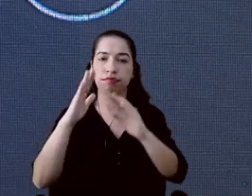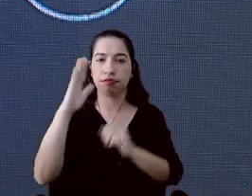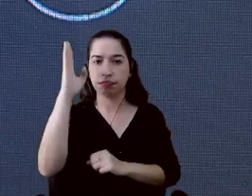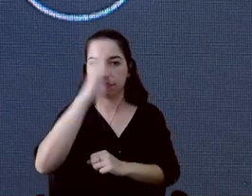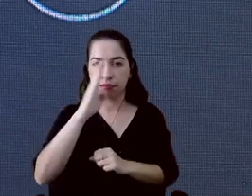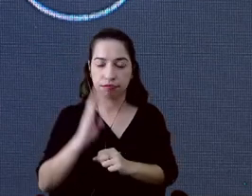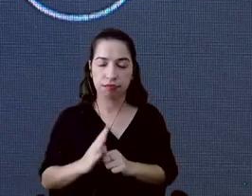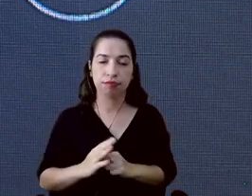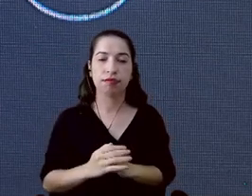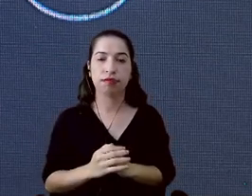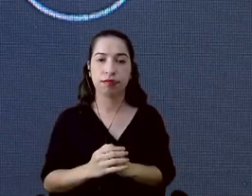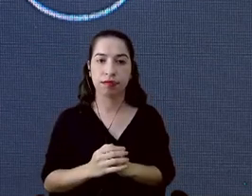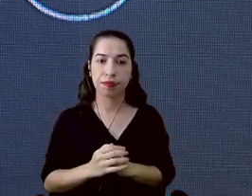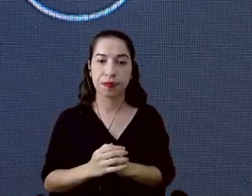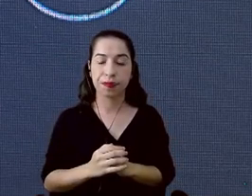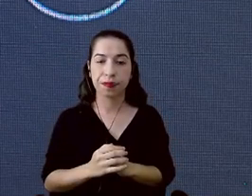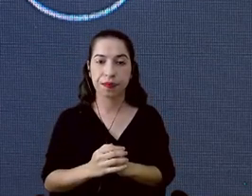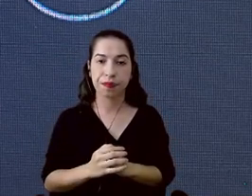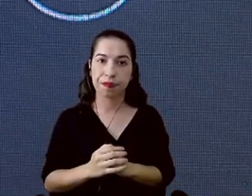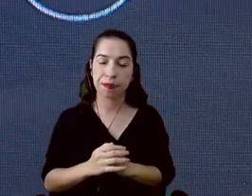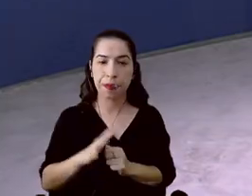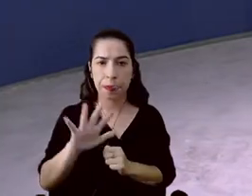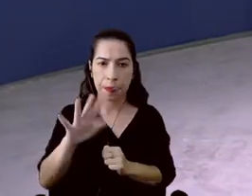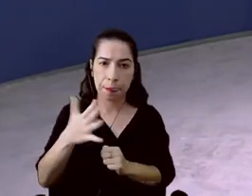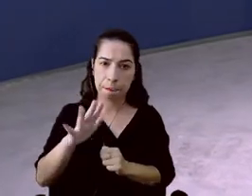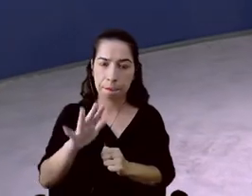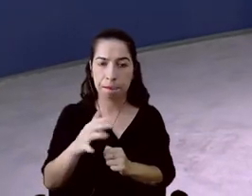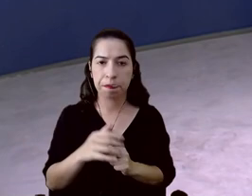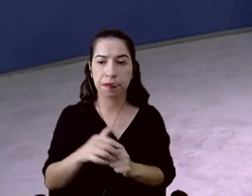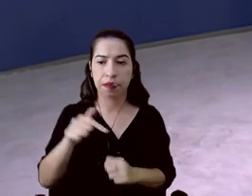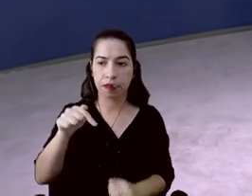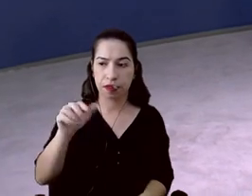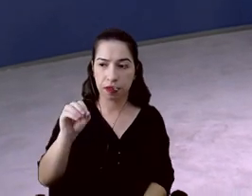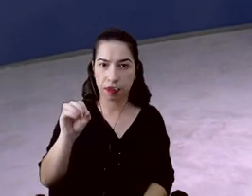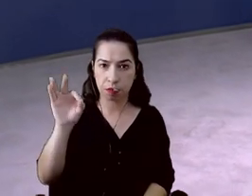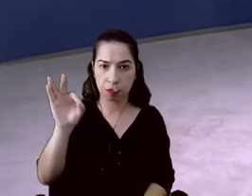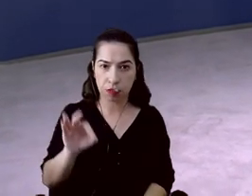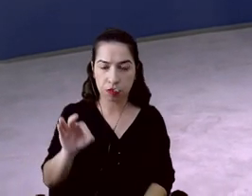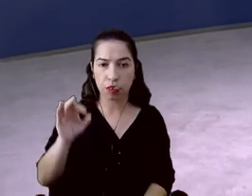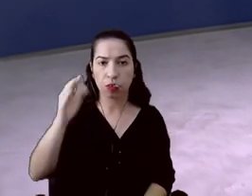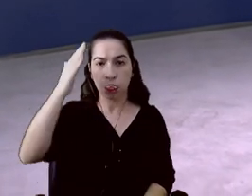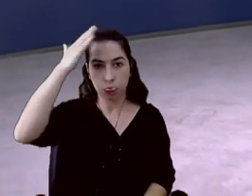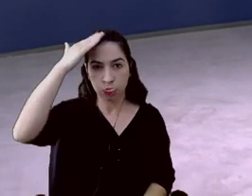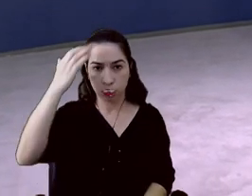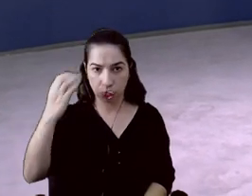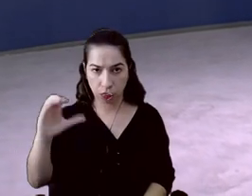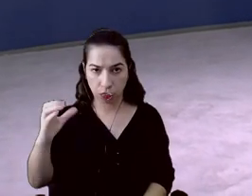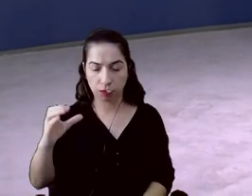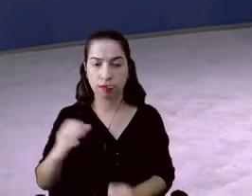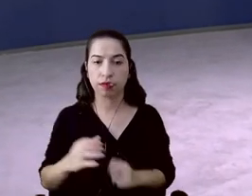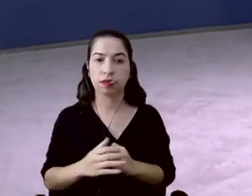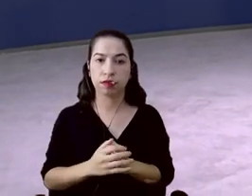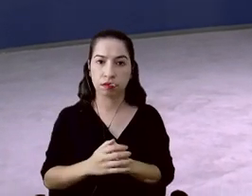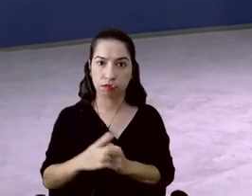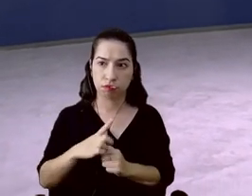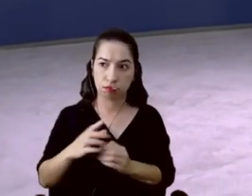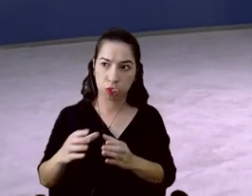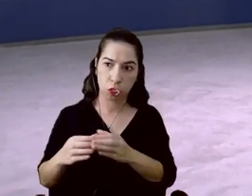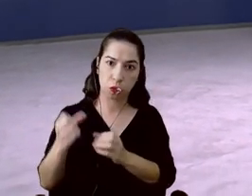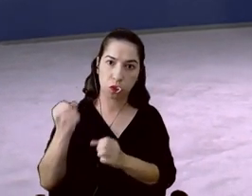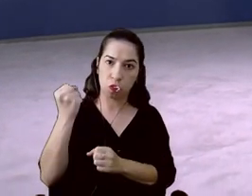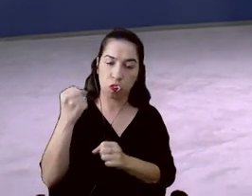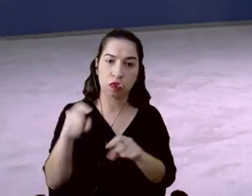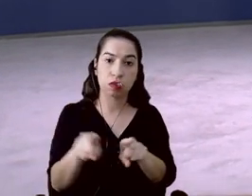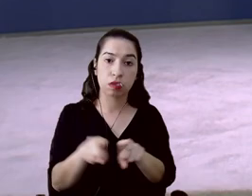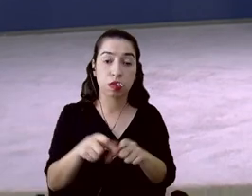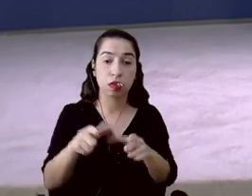vou dizer assim eu vou dividir mais ou menos assim uns 70% ficam em Curitiba tem um time forte aqui em São Paulo também